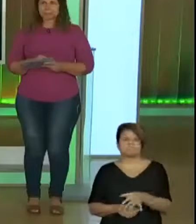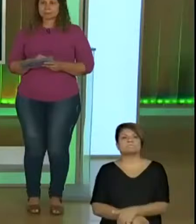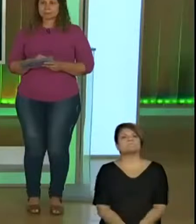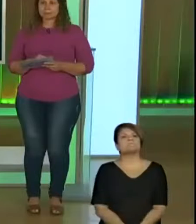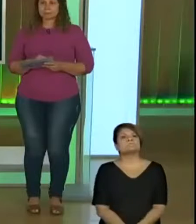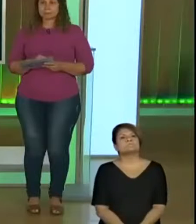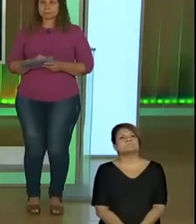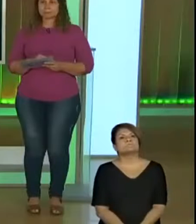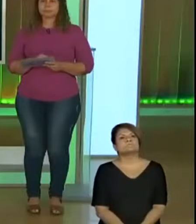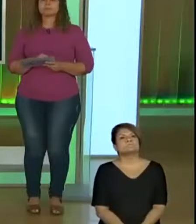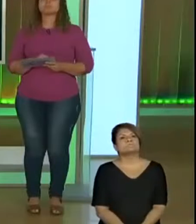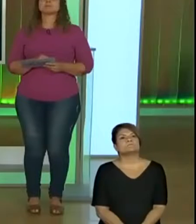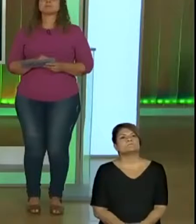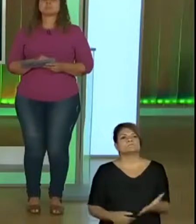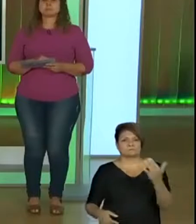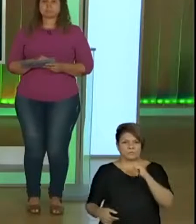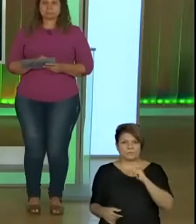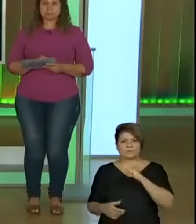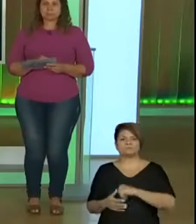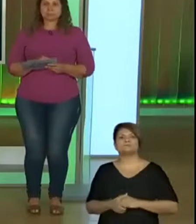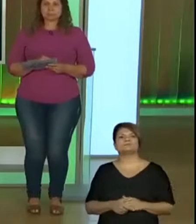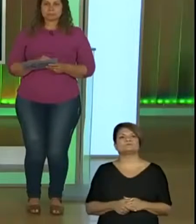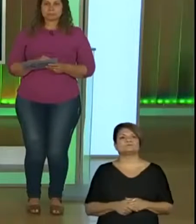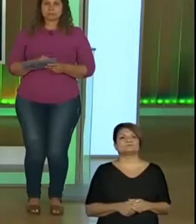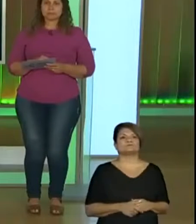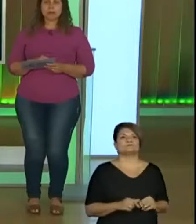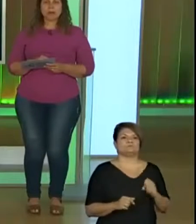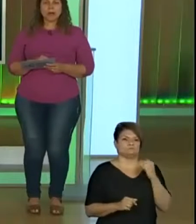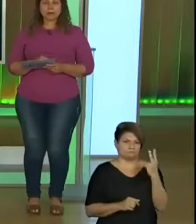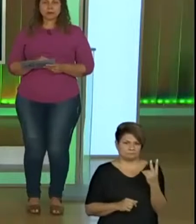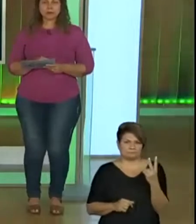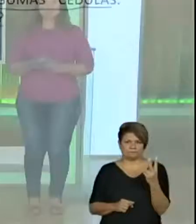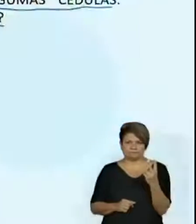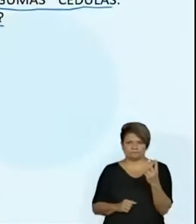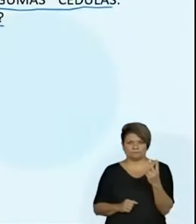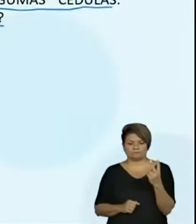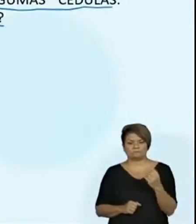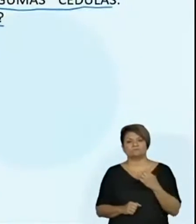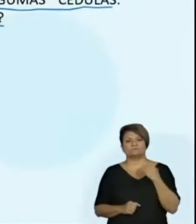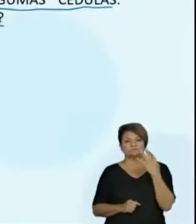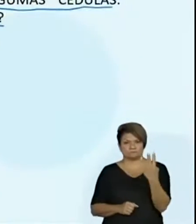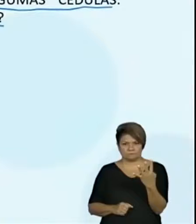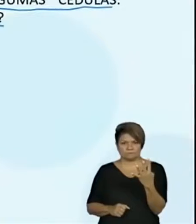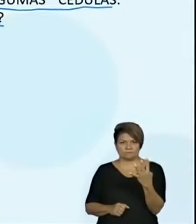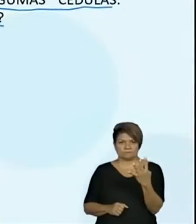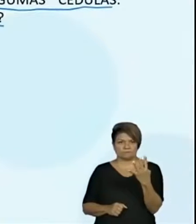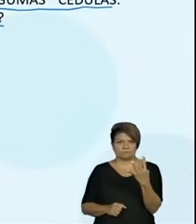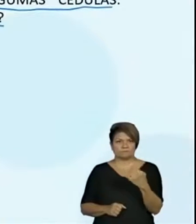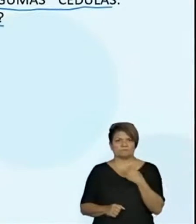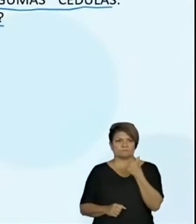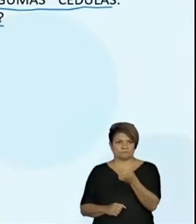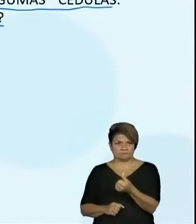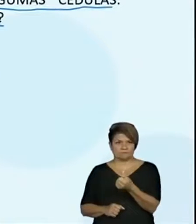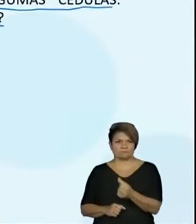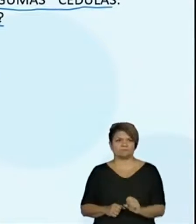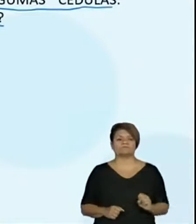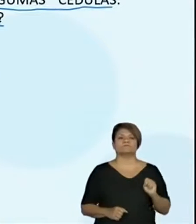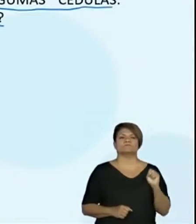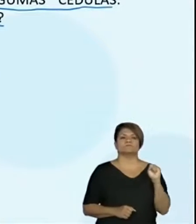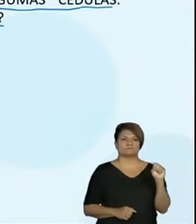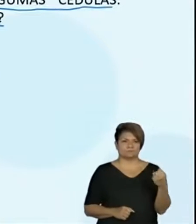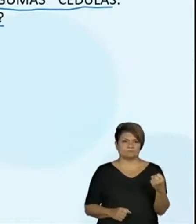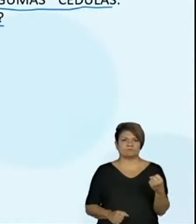lá? Então, vamos lá. Olha só. 2, mais 2, 4, mais 2, 6, mais